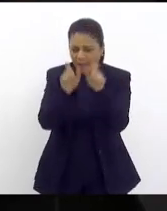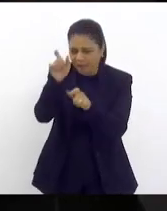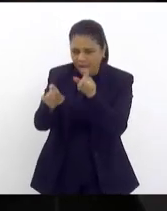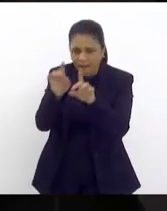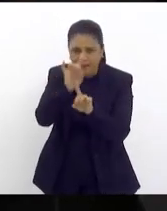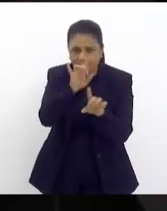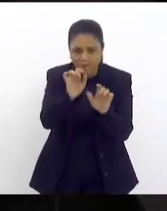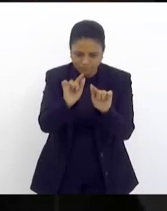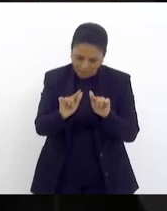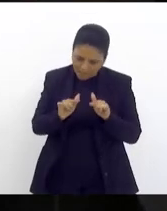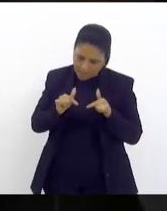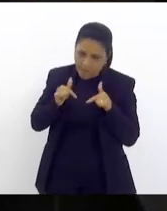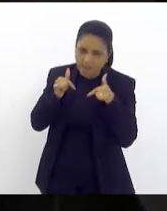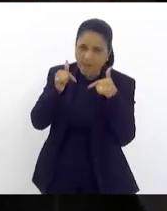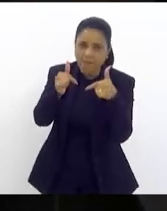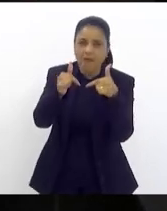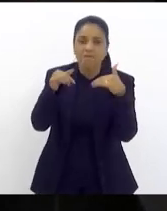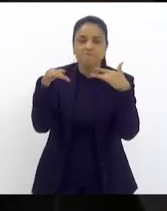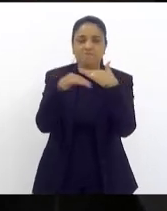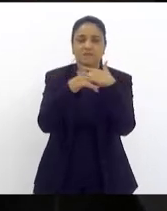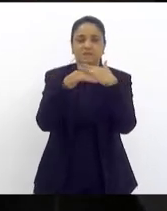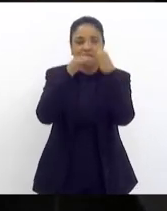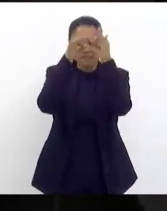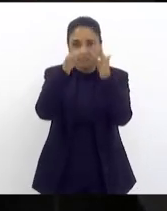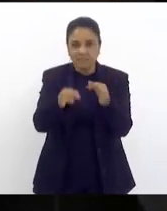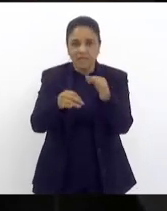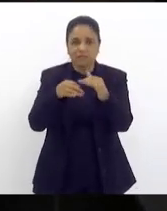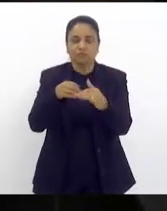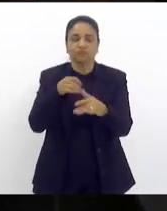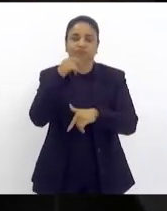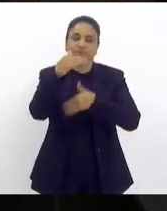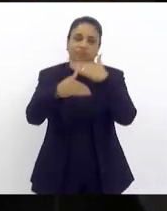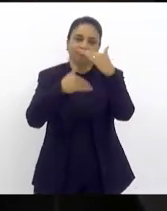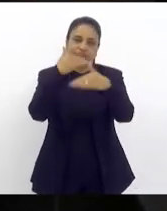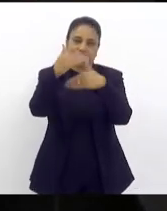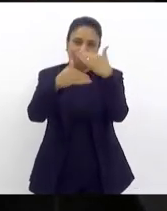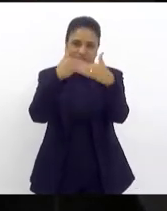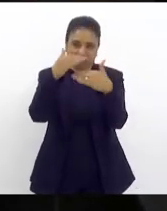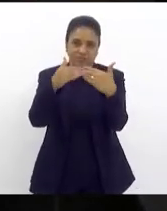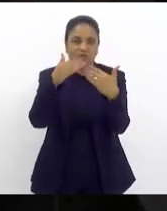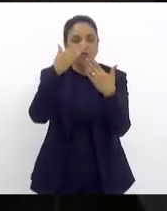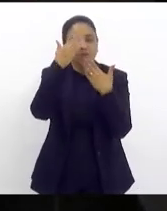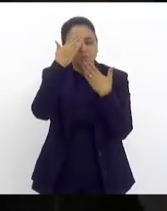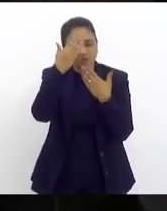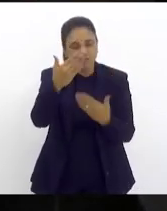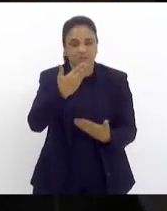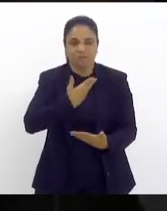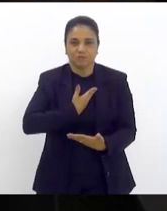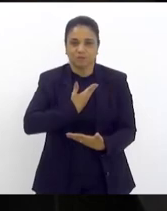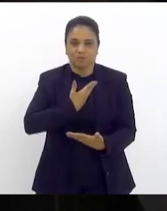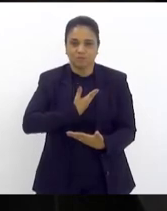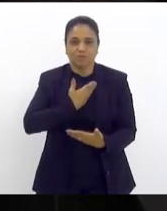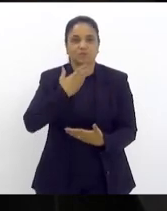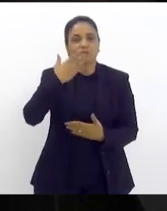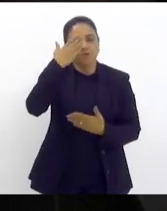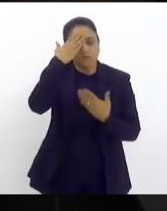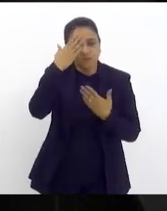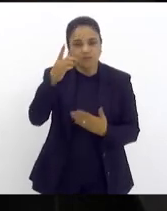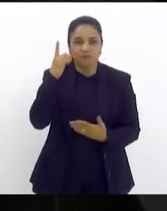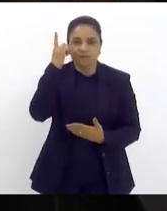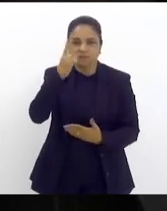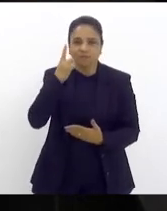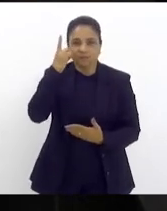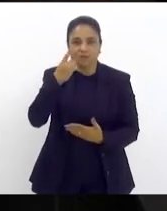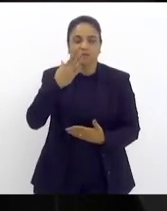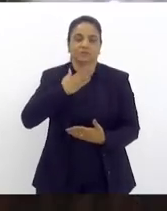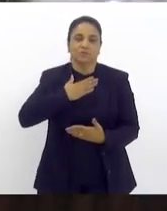essa cidade dar certo, essa cidade funcionar. Muito obrigado, meus amigos, muito obrigado, deputado Léo Vieira, meu